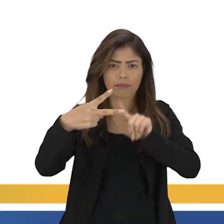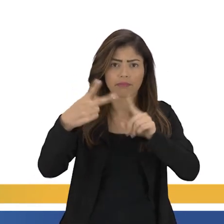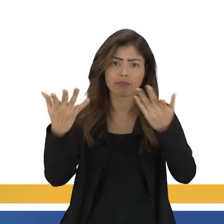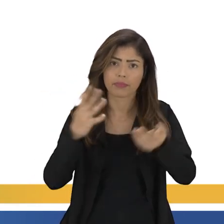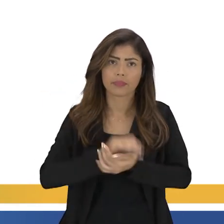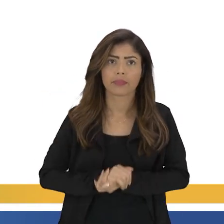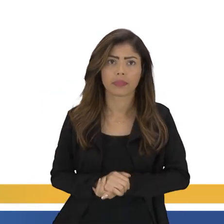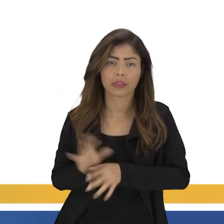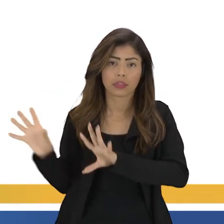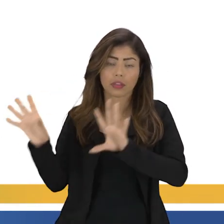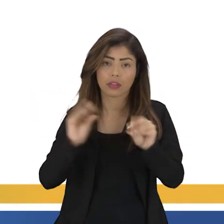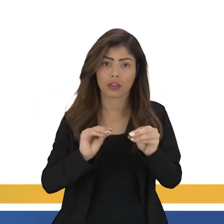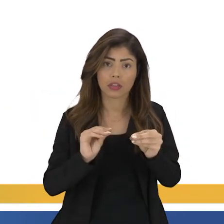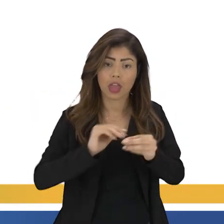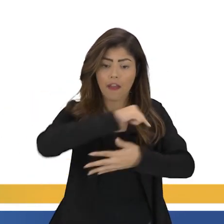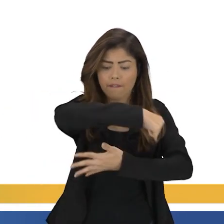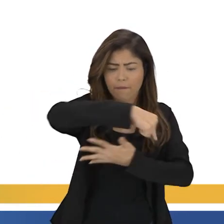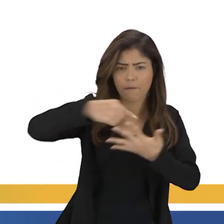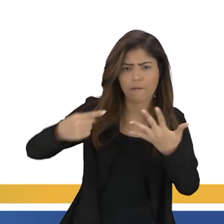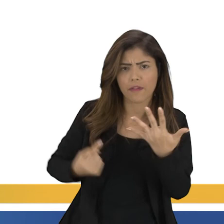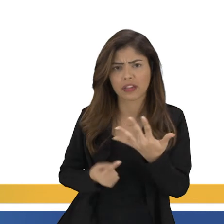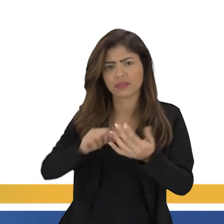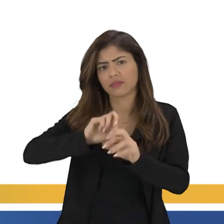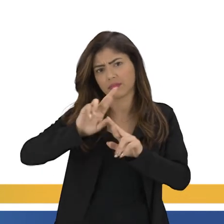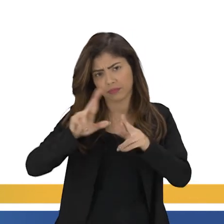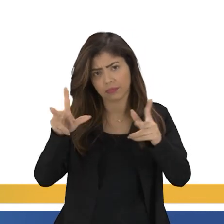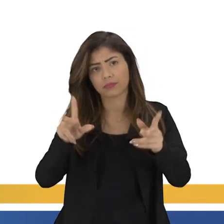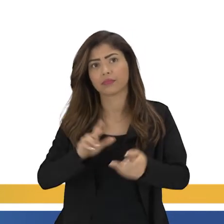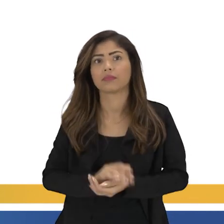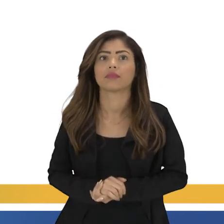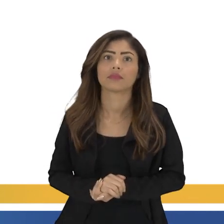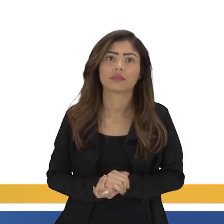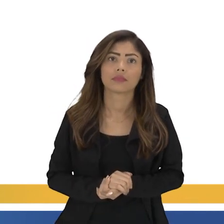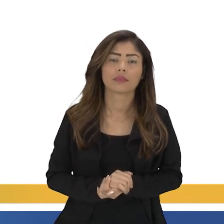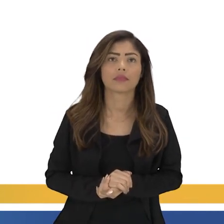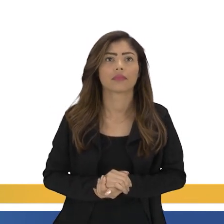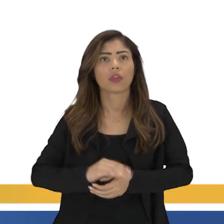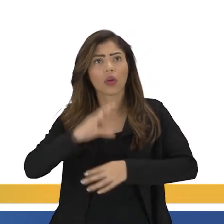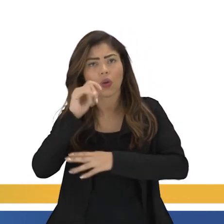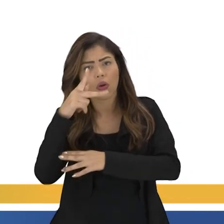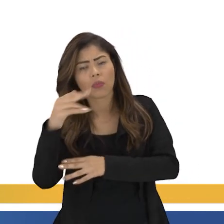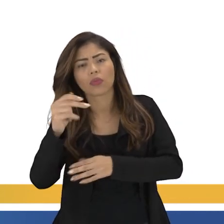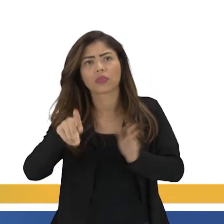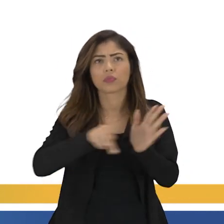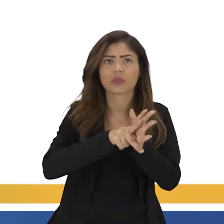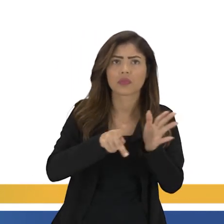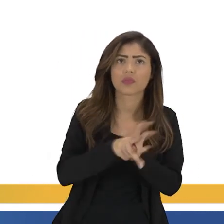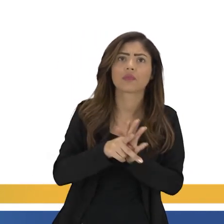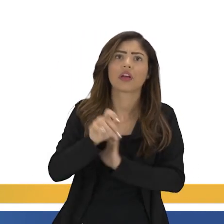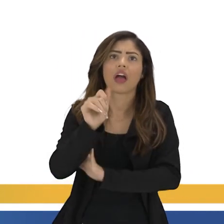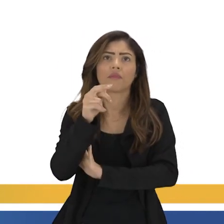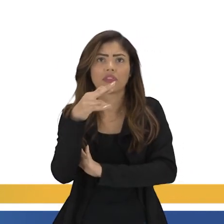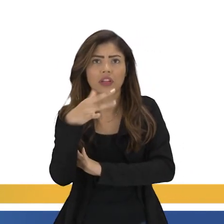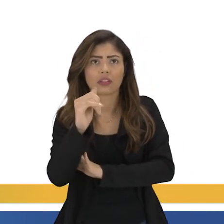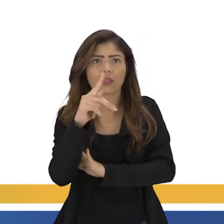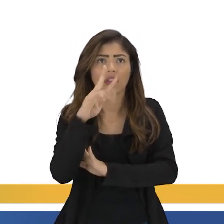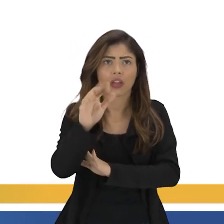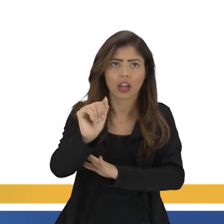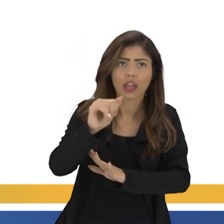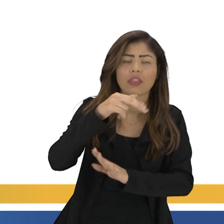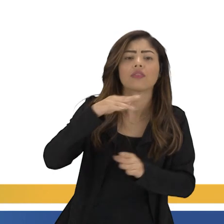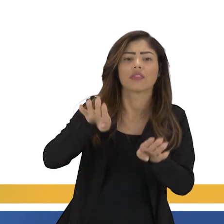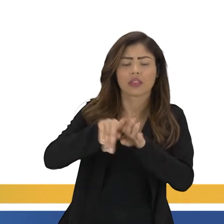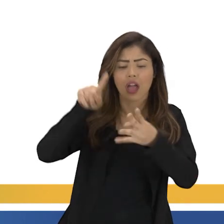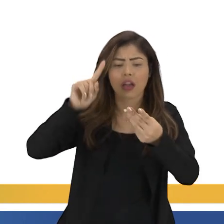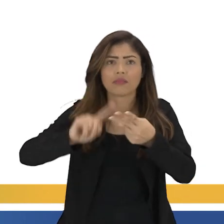para vocês os tipos de substantivos, ok? Comuns, próprios, abstratos, concretos,